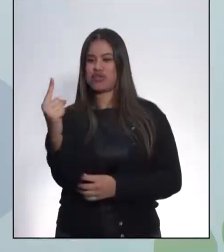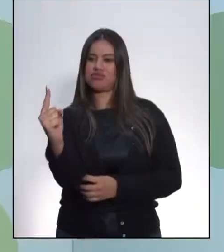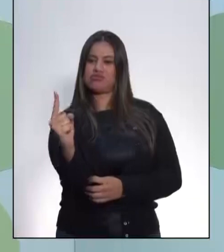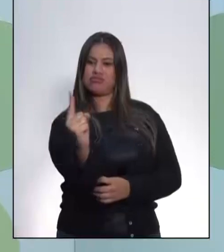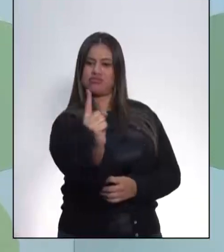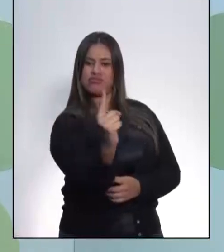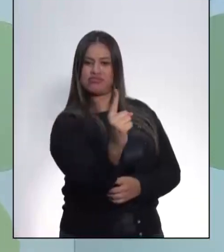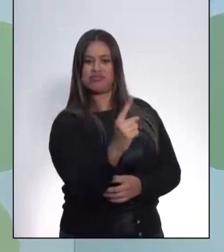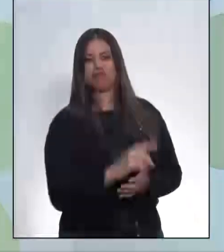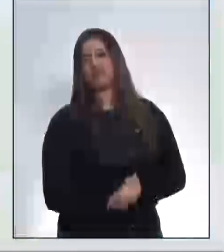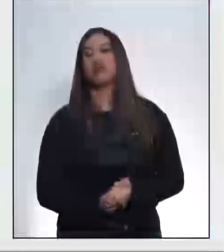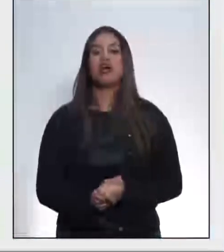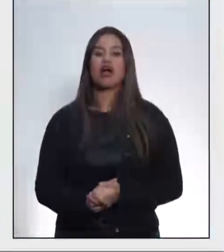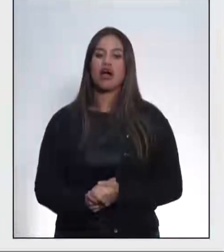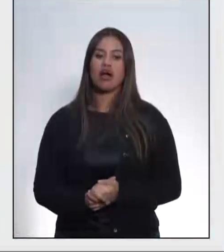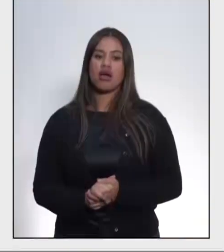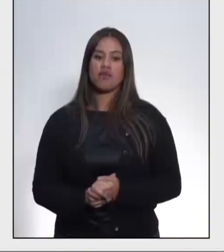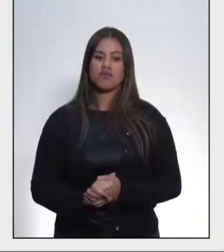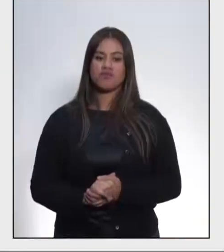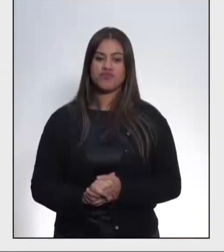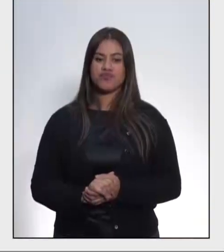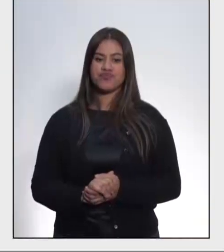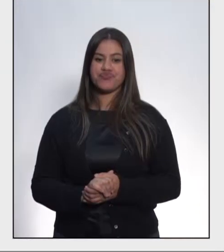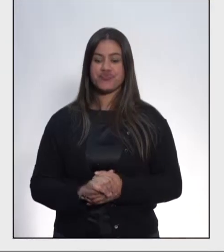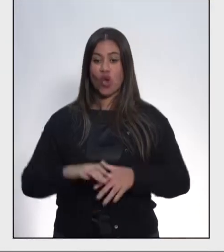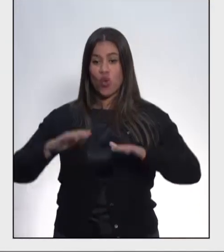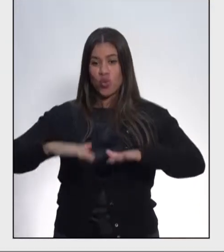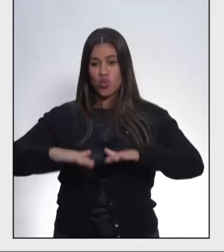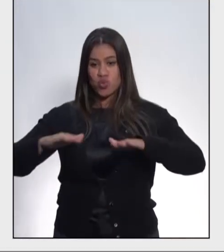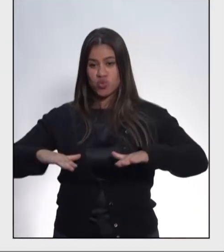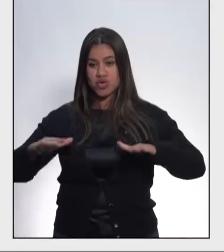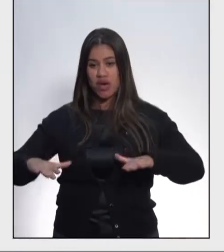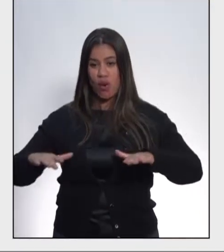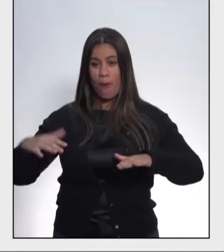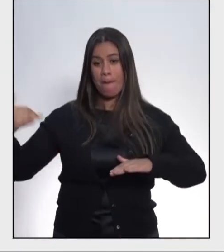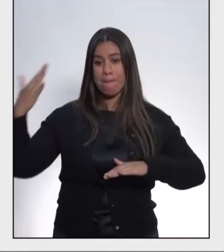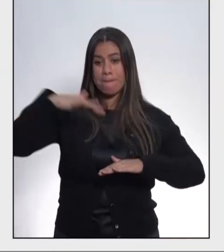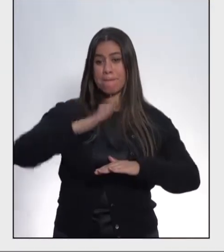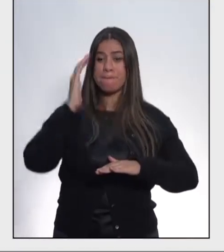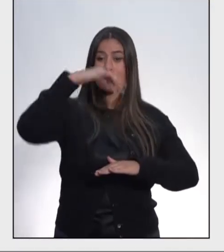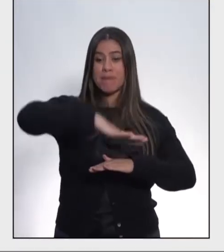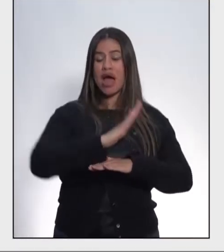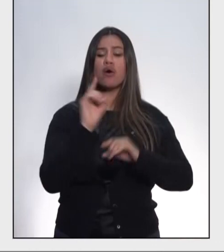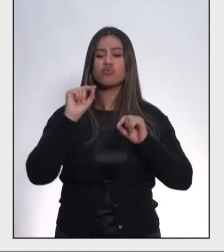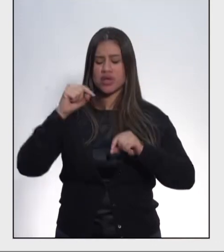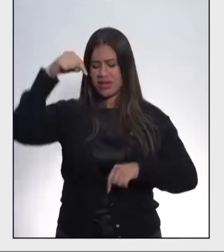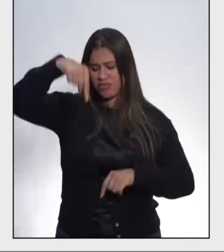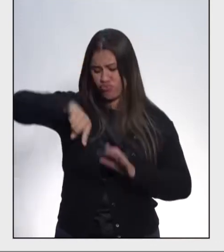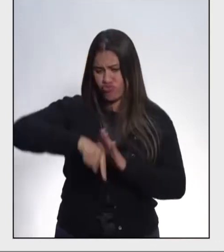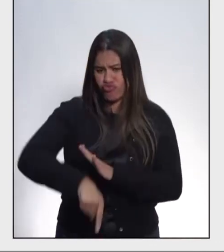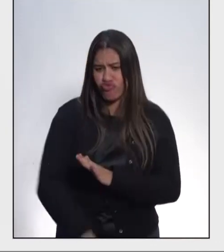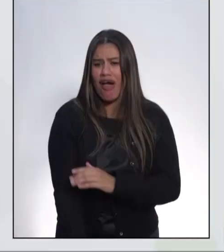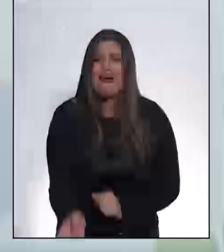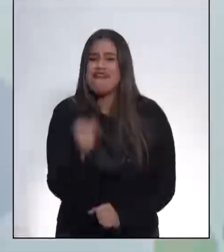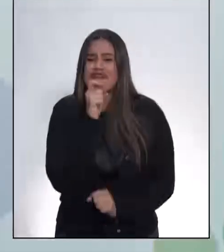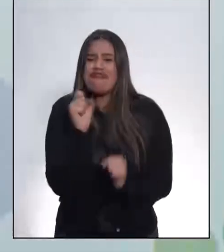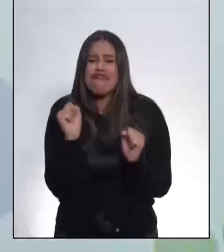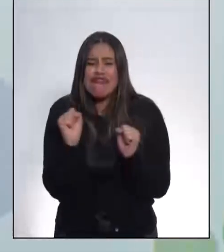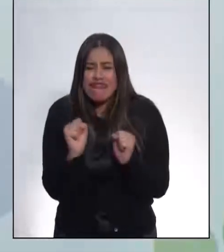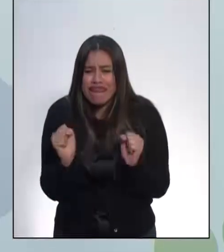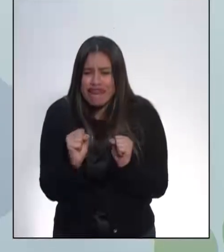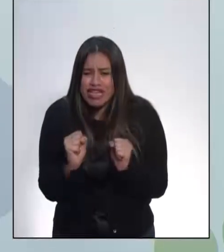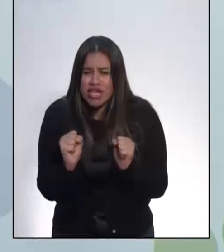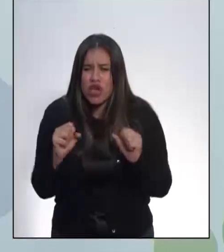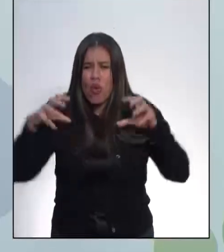esses olhos sem te ver é como o chão do mar. Como é que é o chão do mar? Lá embaixo é frio. Muito frio. O dia que você não está, não tem calor. Lá